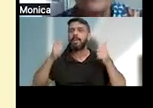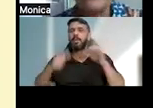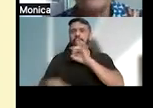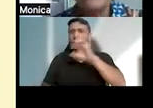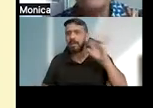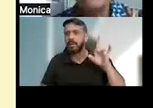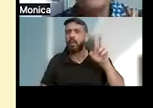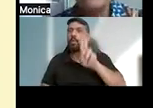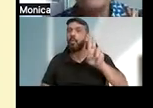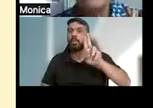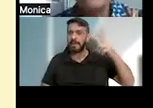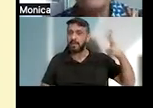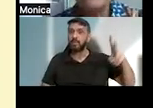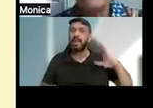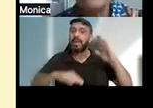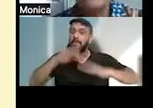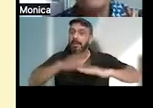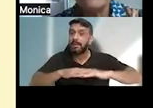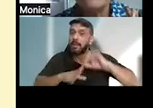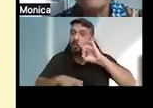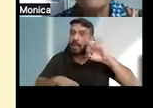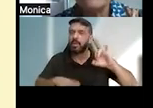alunos. E com